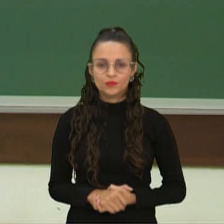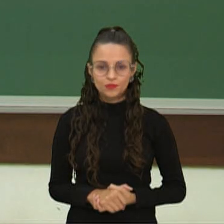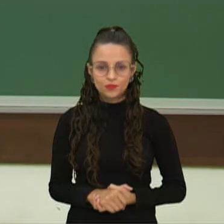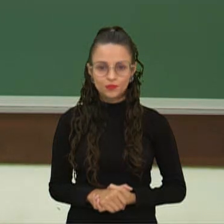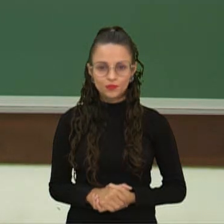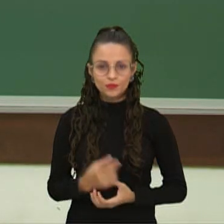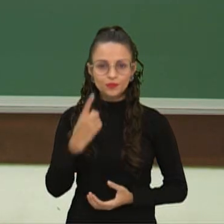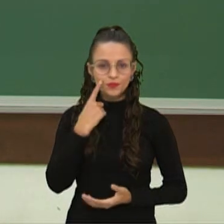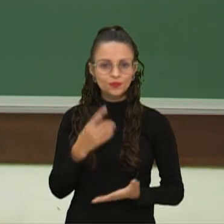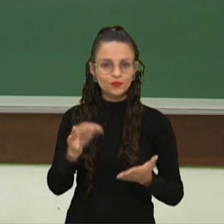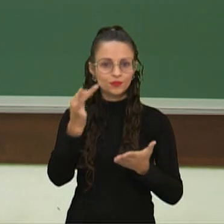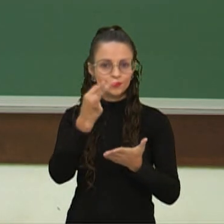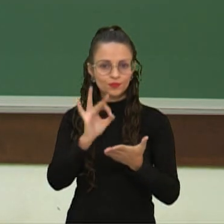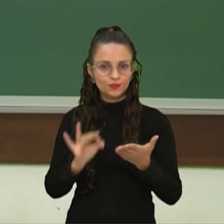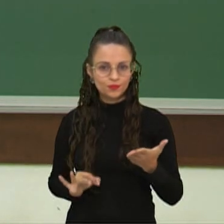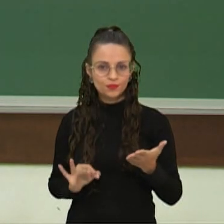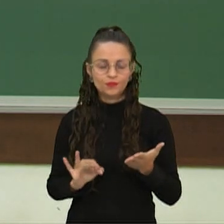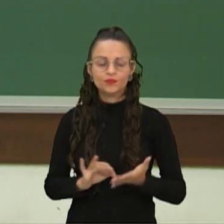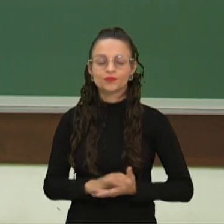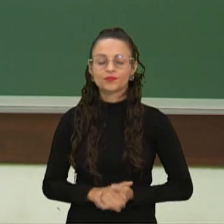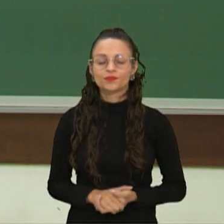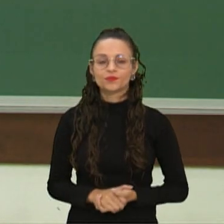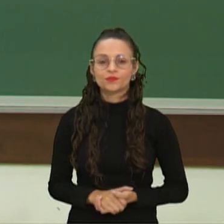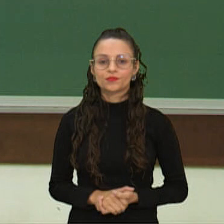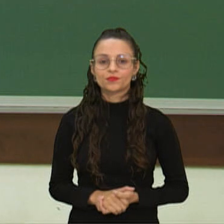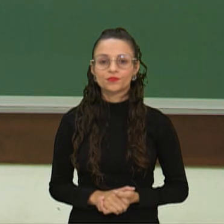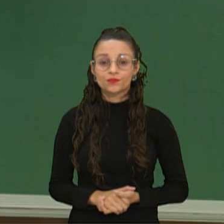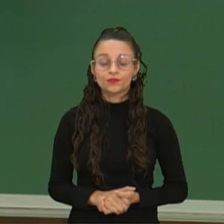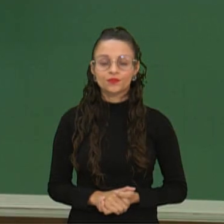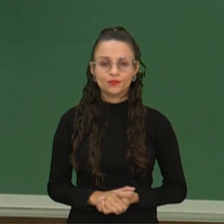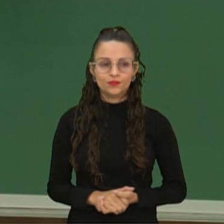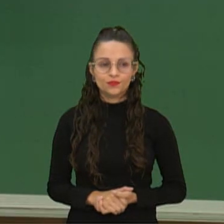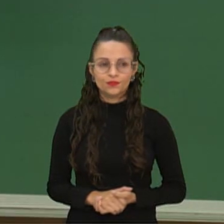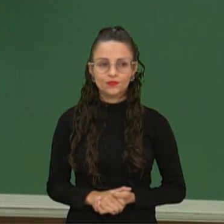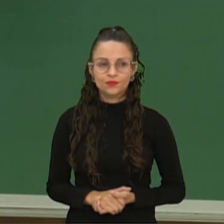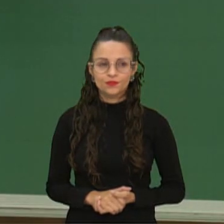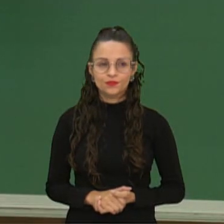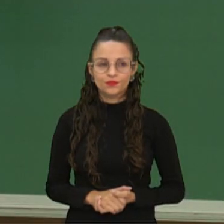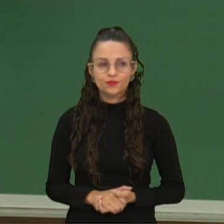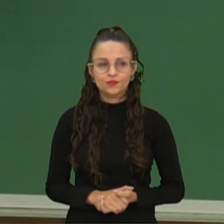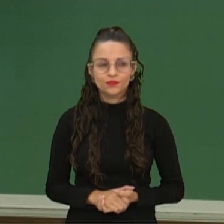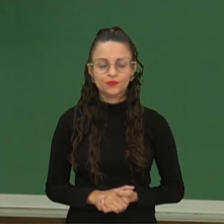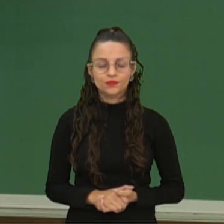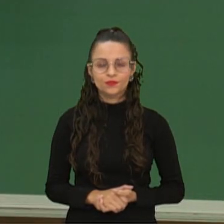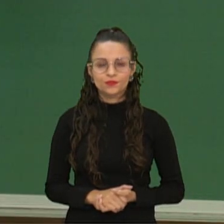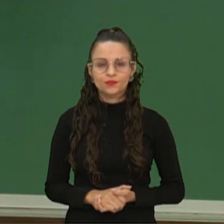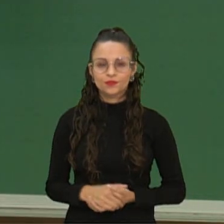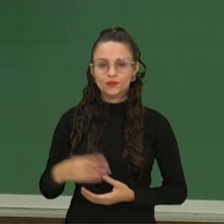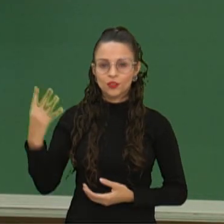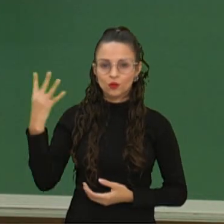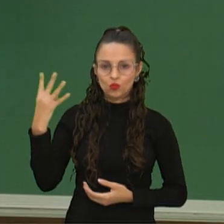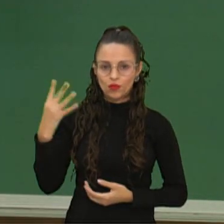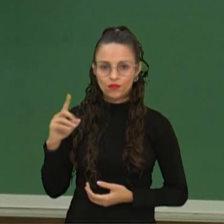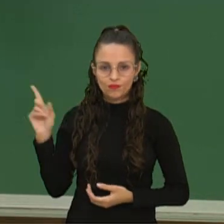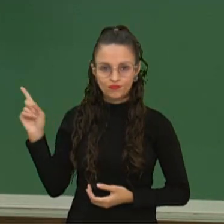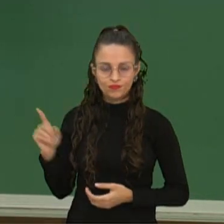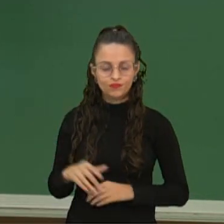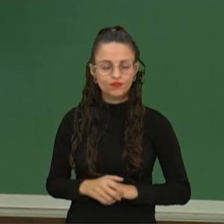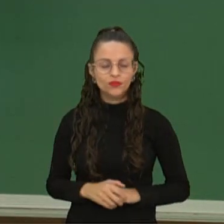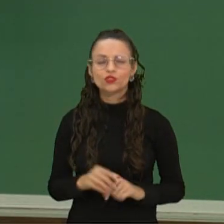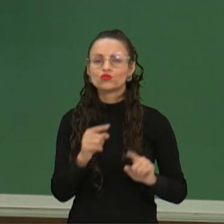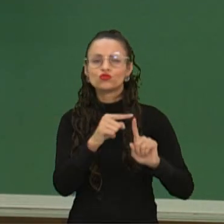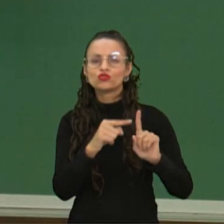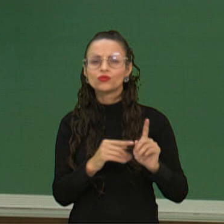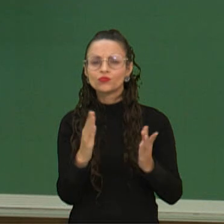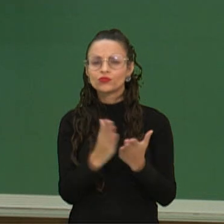Let's check the answers. Bora checar as respostas então. So what kind of magazine is that? Scientific. Que tipo